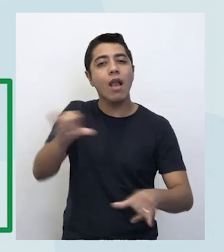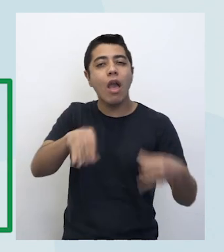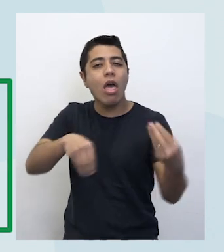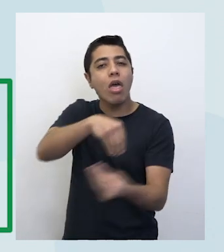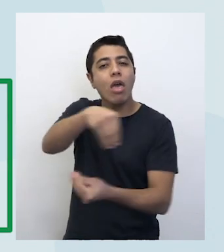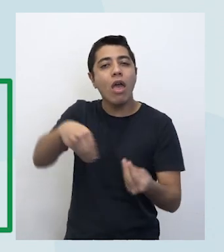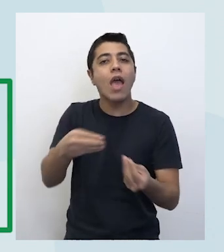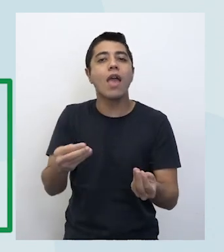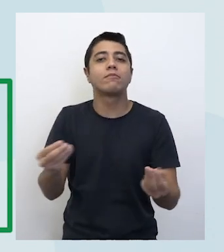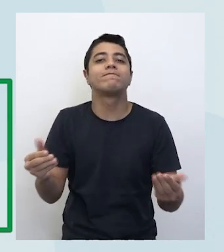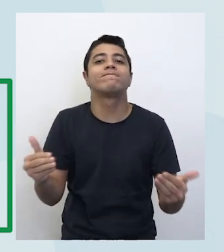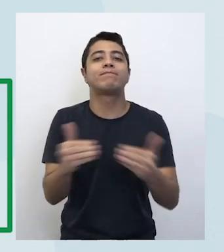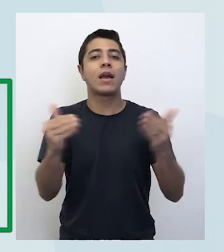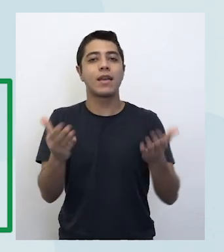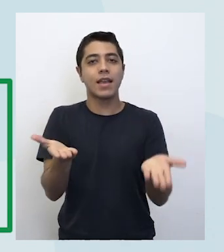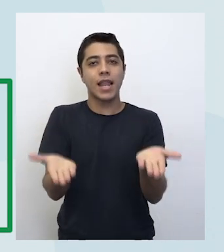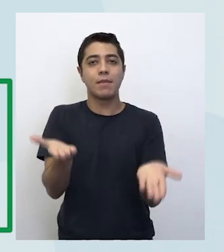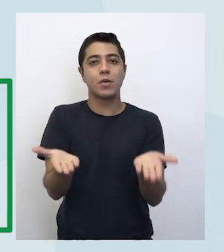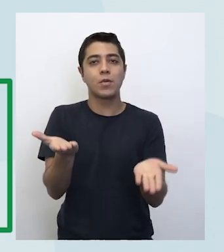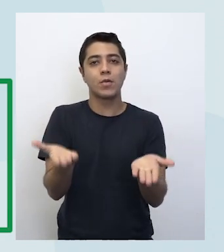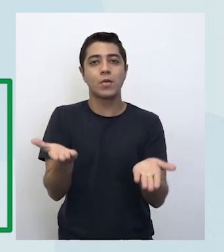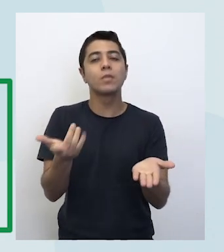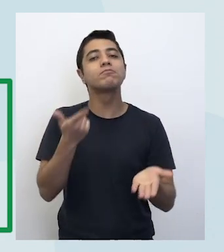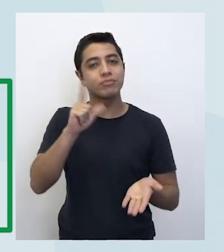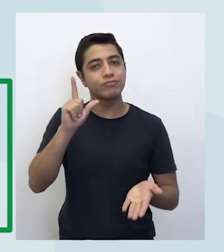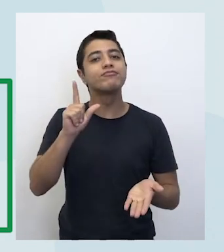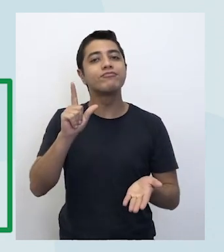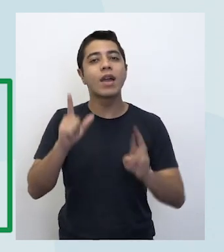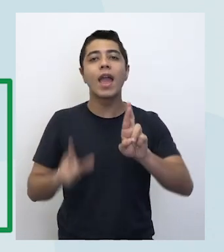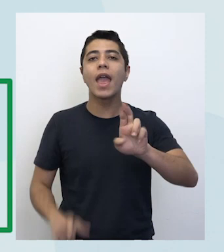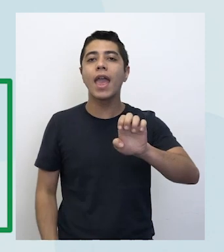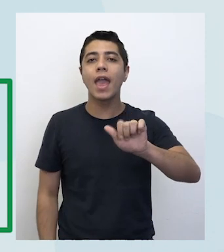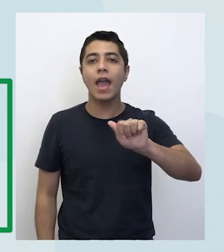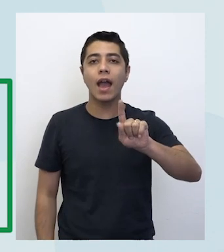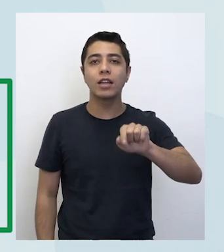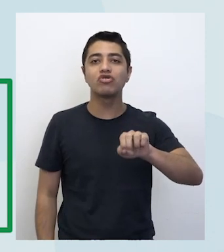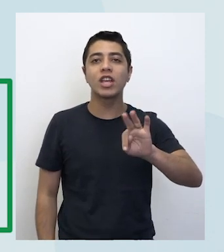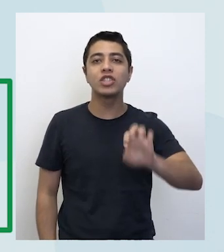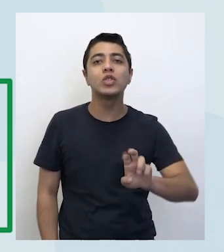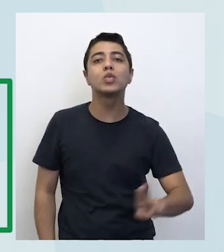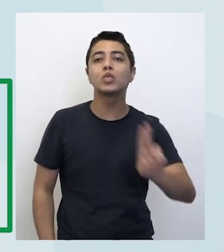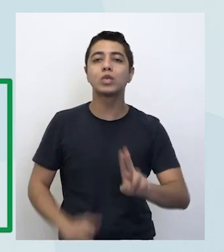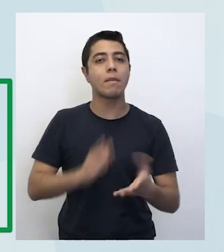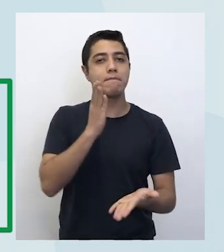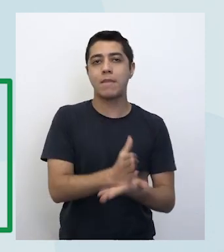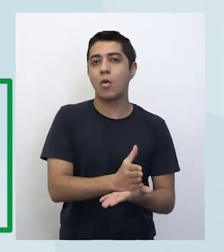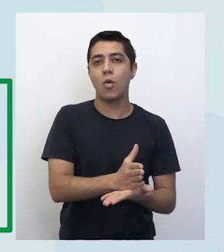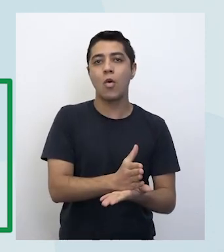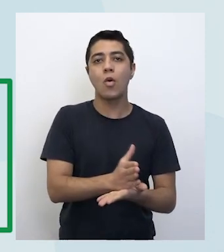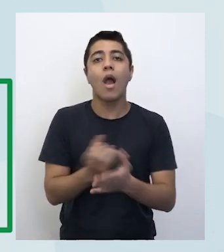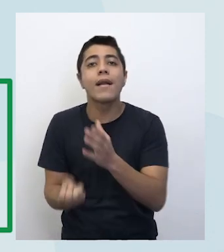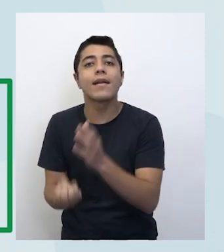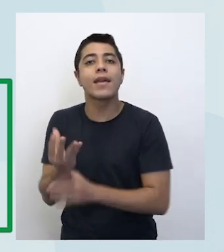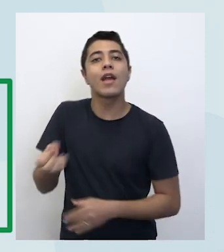não consumi mais reagente e nem produzi mais produto. Então, na tabela, eu consigo visualizar